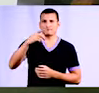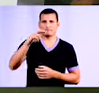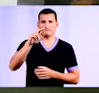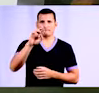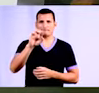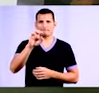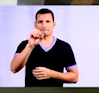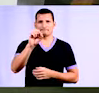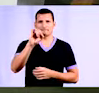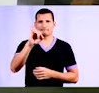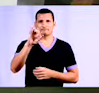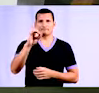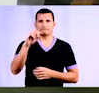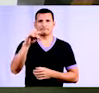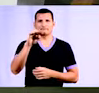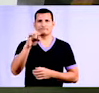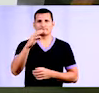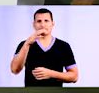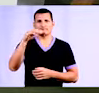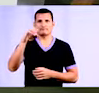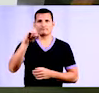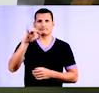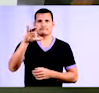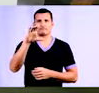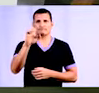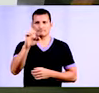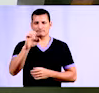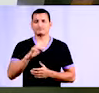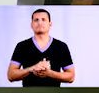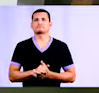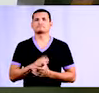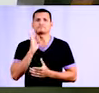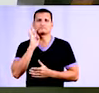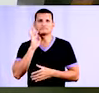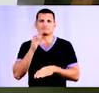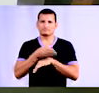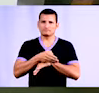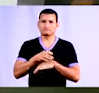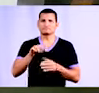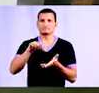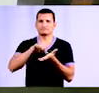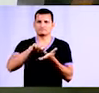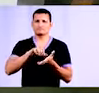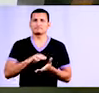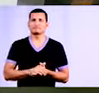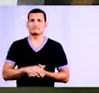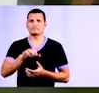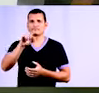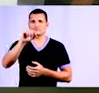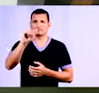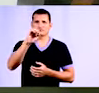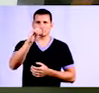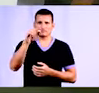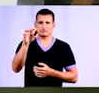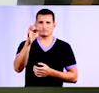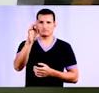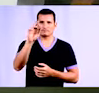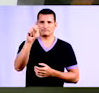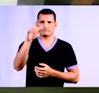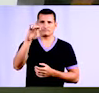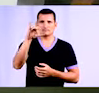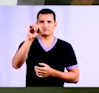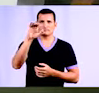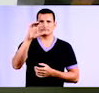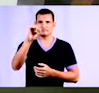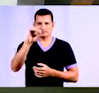Presidente Médici, olha só, muito legal a participação, interação dos... E São Francisco. São Francisco, não podemos esquecer de São